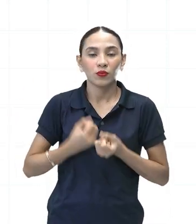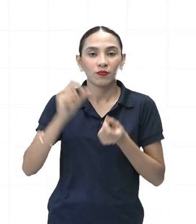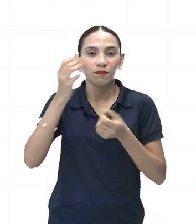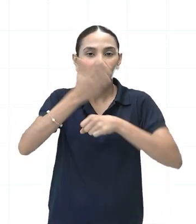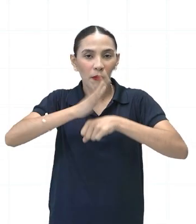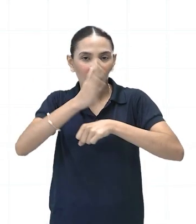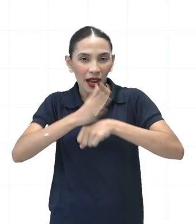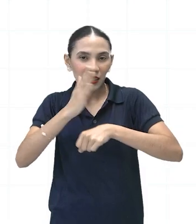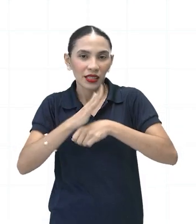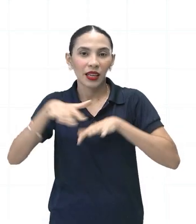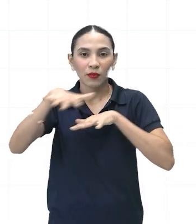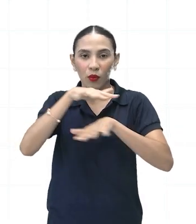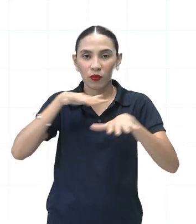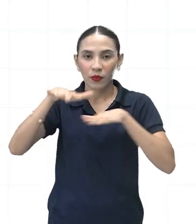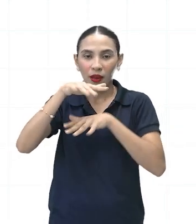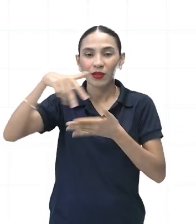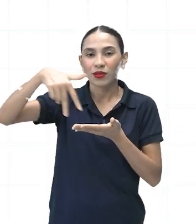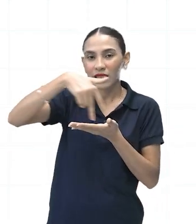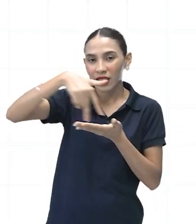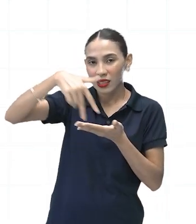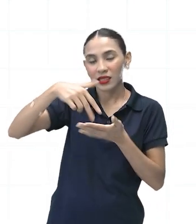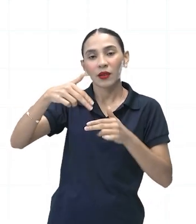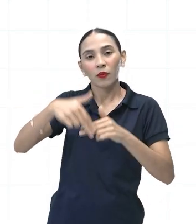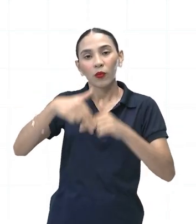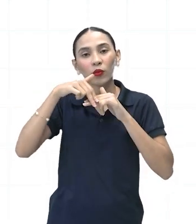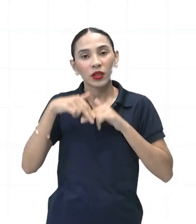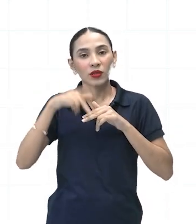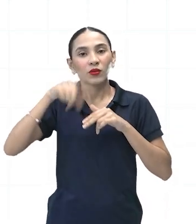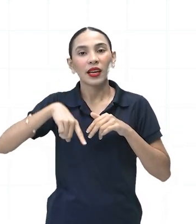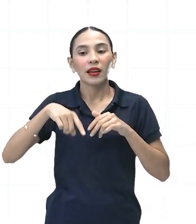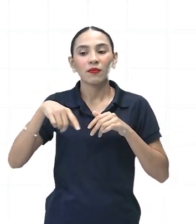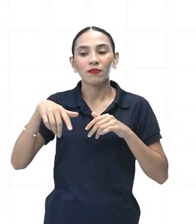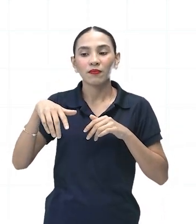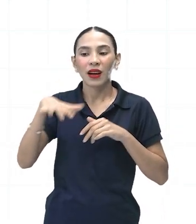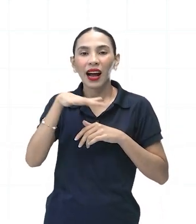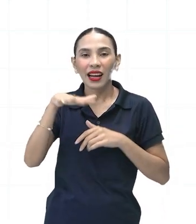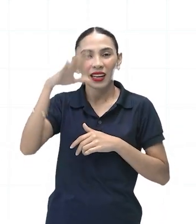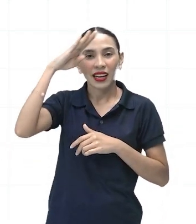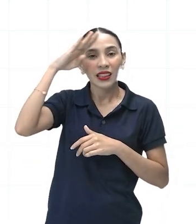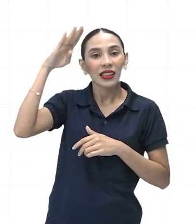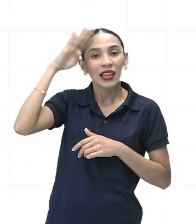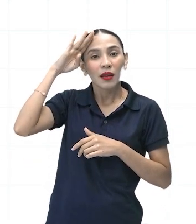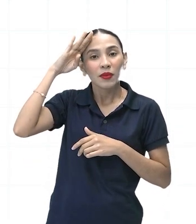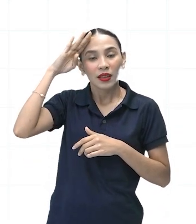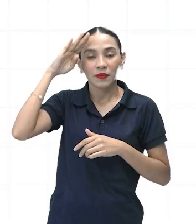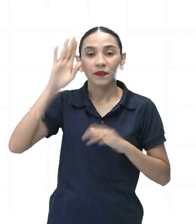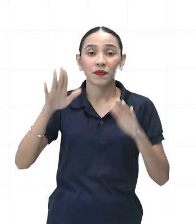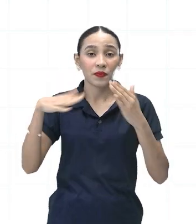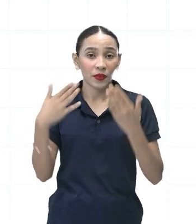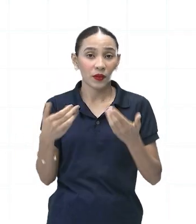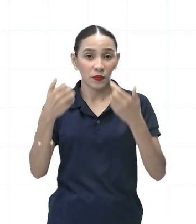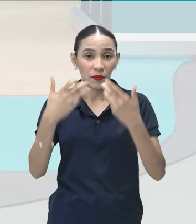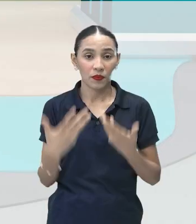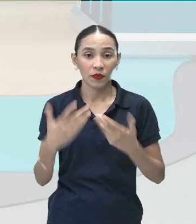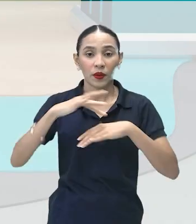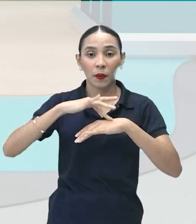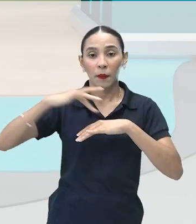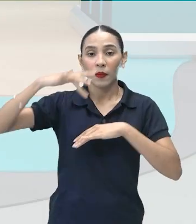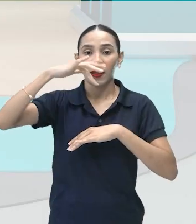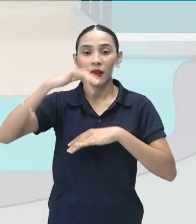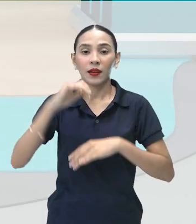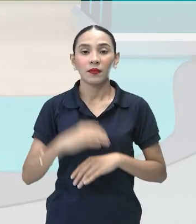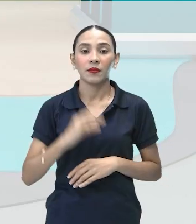execução desses movimentos. Por isso que é algo acadêmico, certo? Então, falando um pouquinho mais sobre o balé clássico, vamos